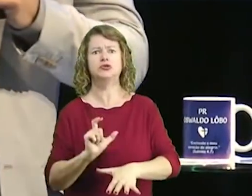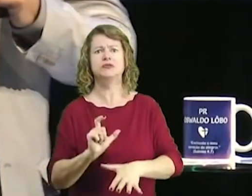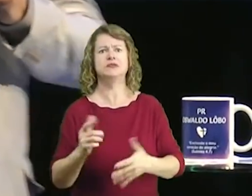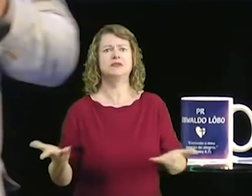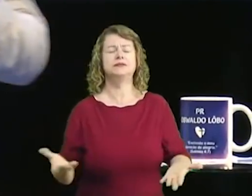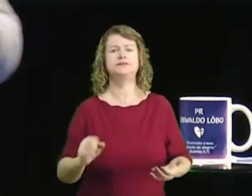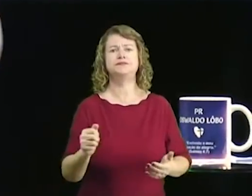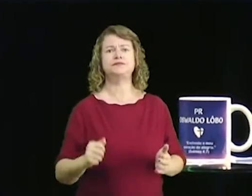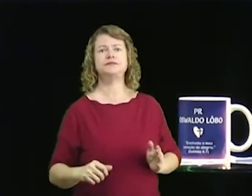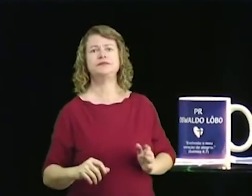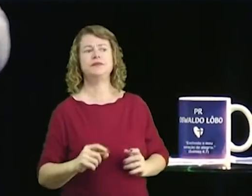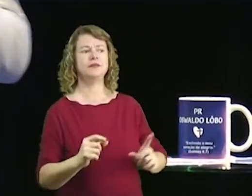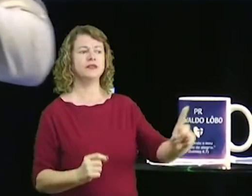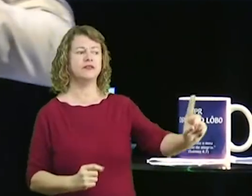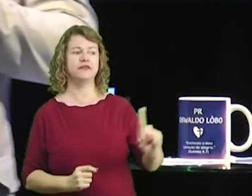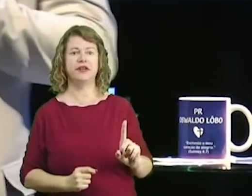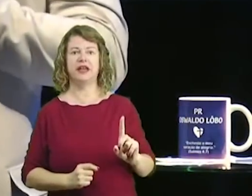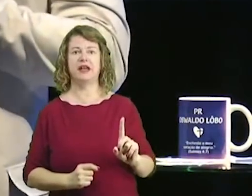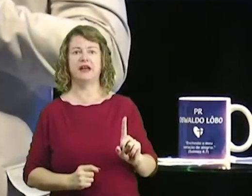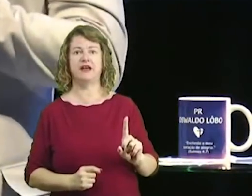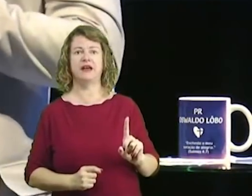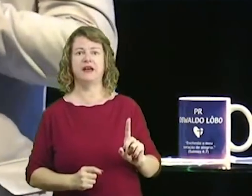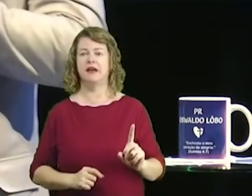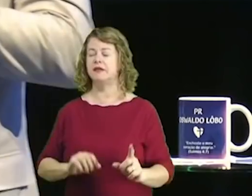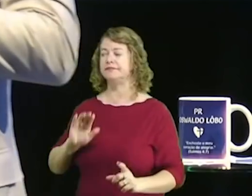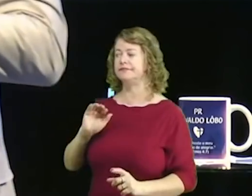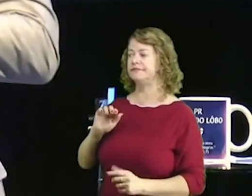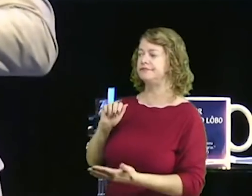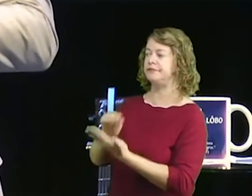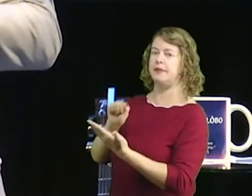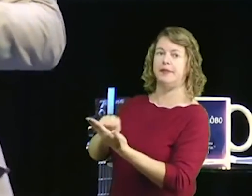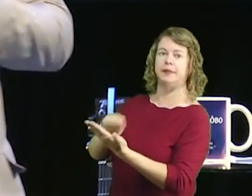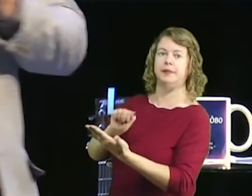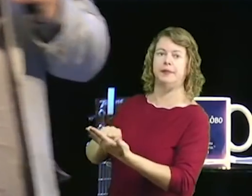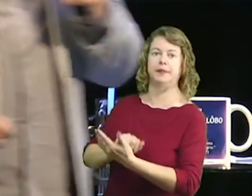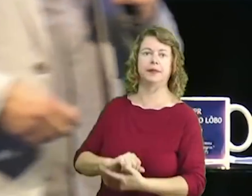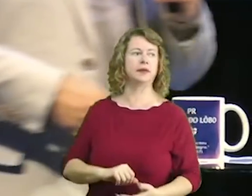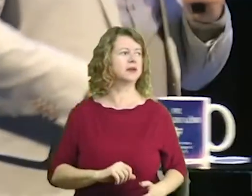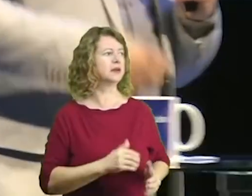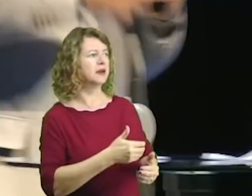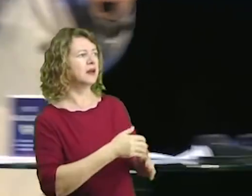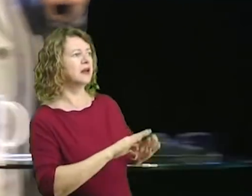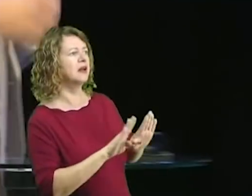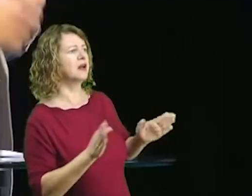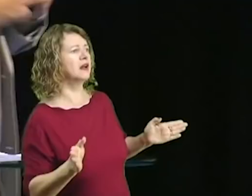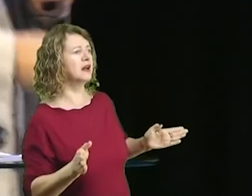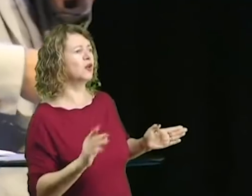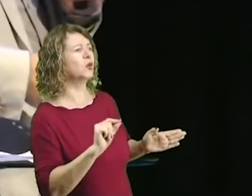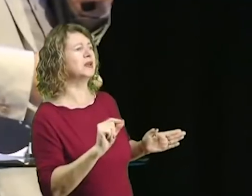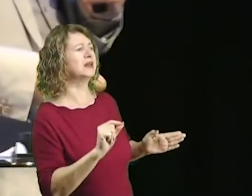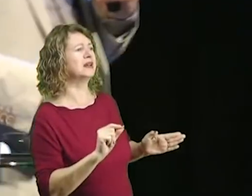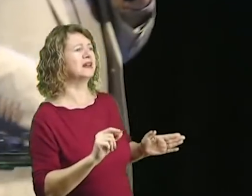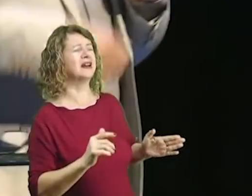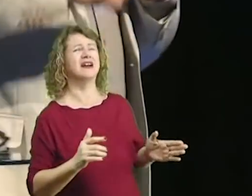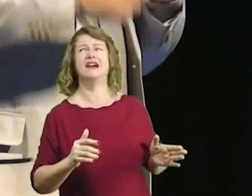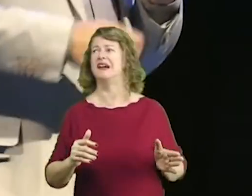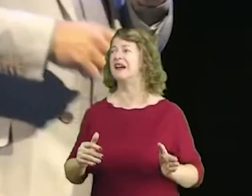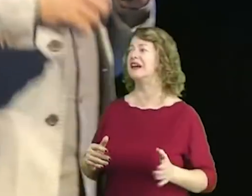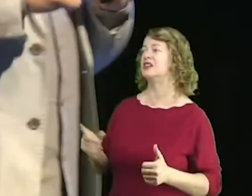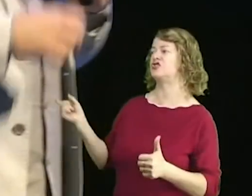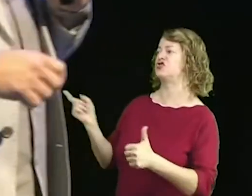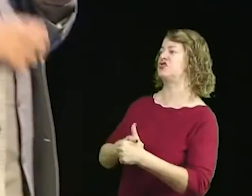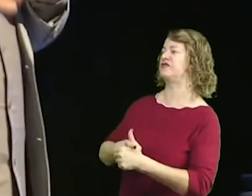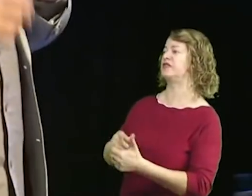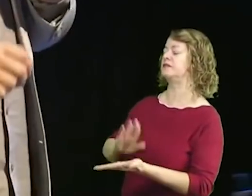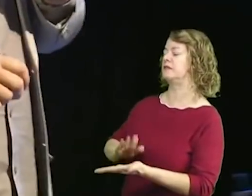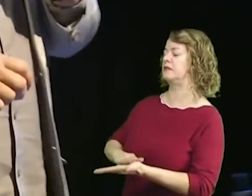na tua porta, cobrando um empréstimo que você fez por um investimento que faliu. Um dia você